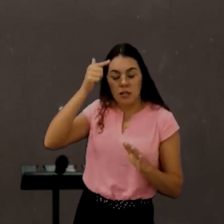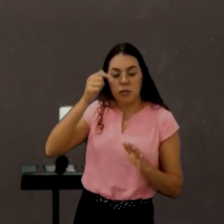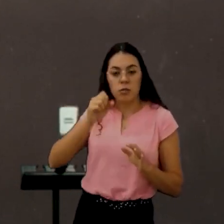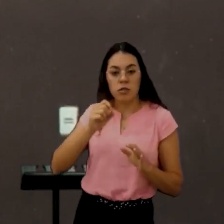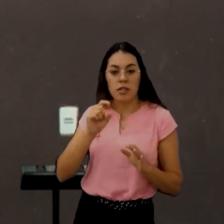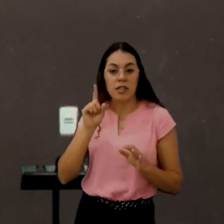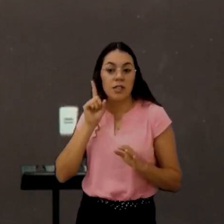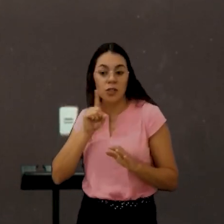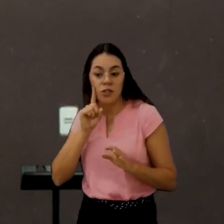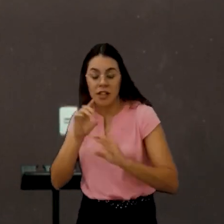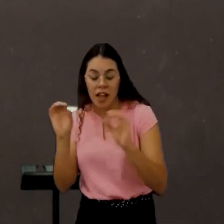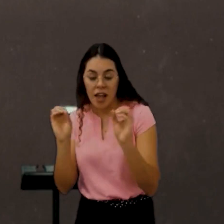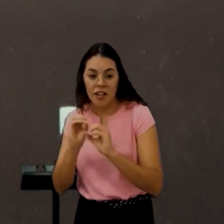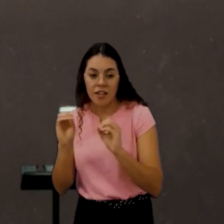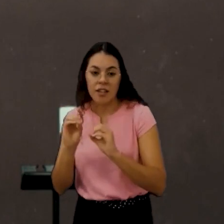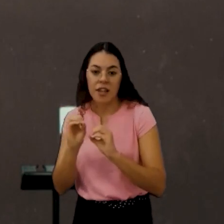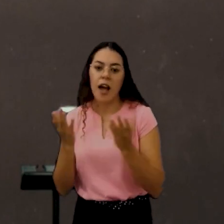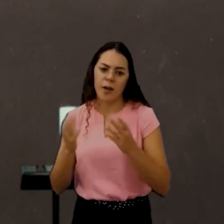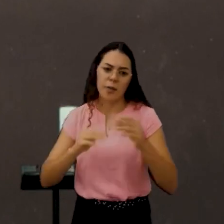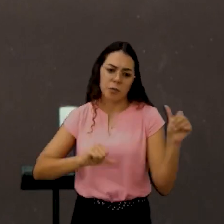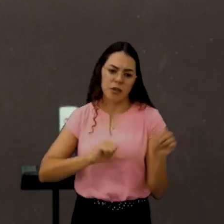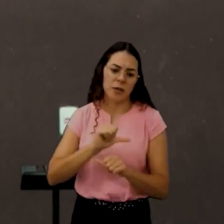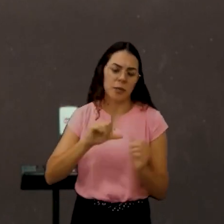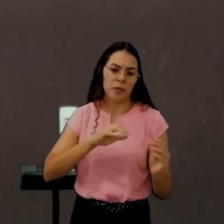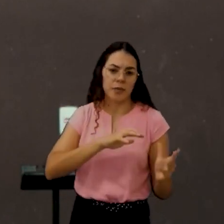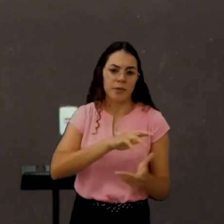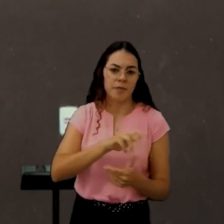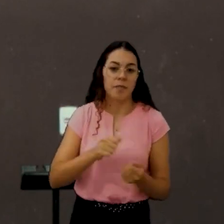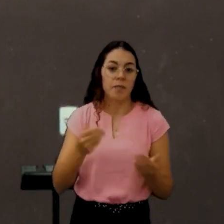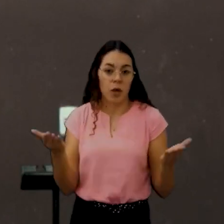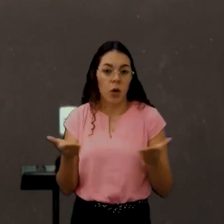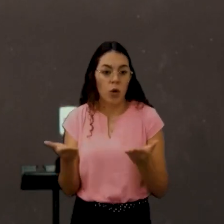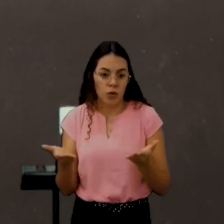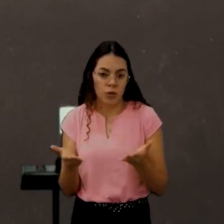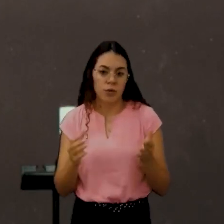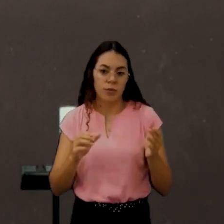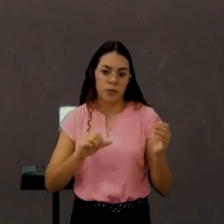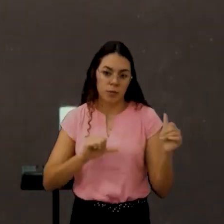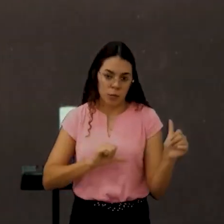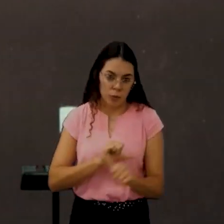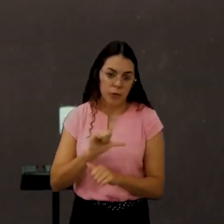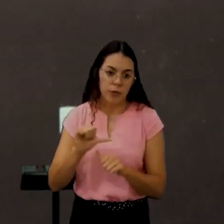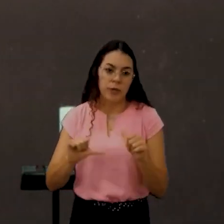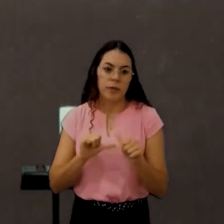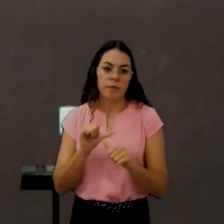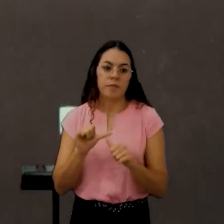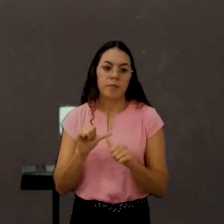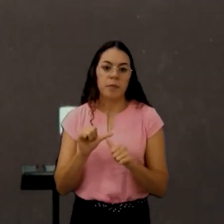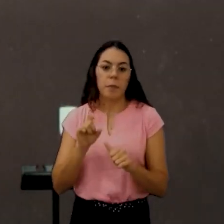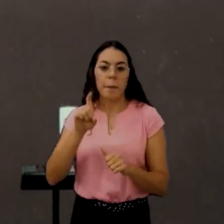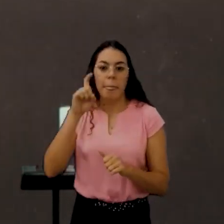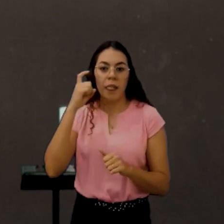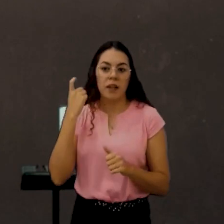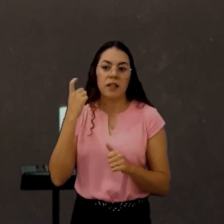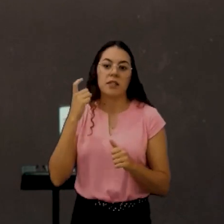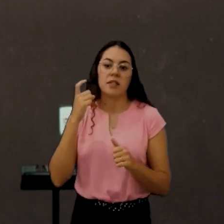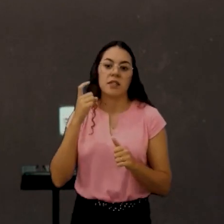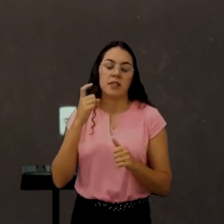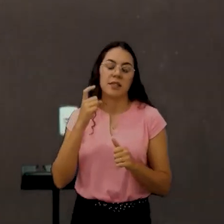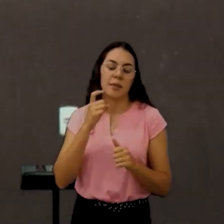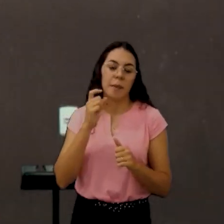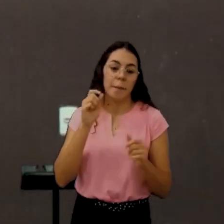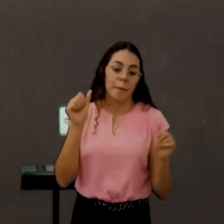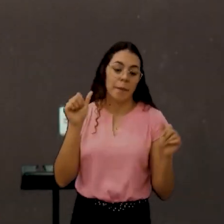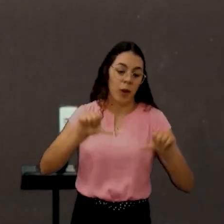os Estados Unidos, e isso está mudando no nosso mundo, gente. Hoje está mudando. A coisa era totalmente diferente. A liberdade que a gente tem hoje, a